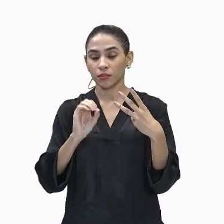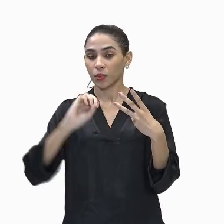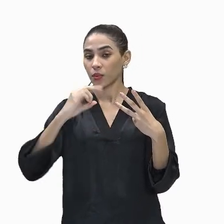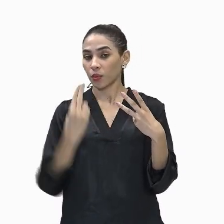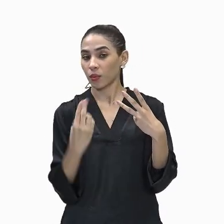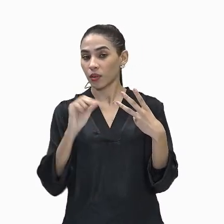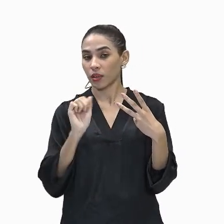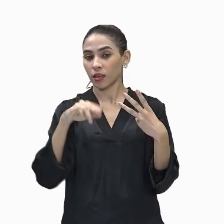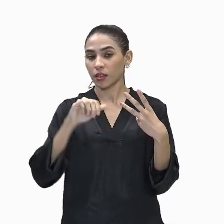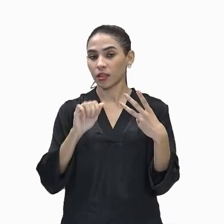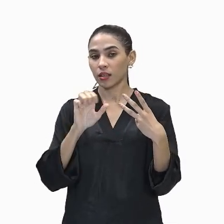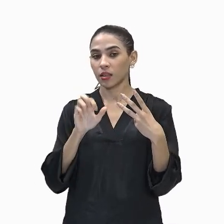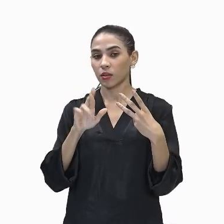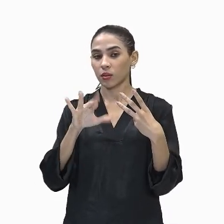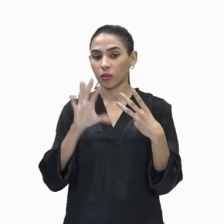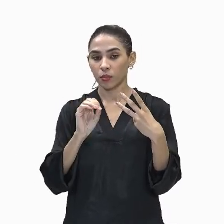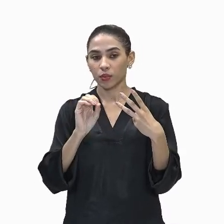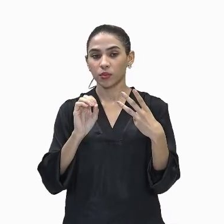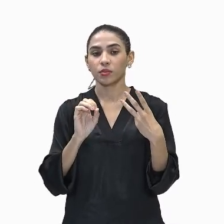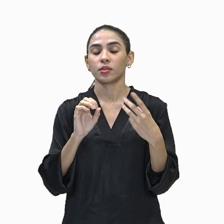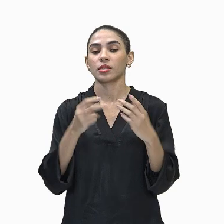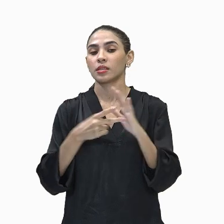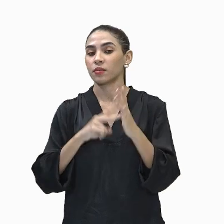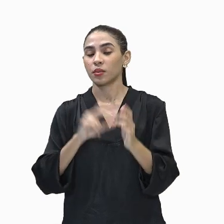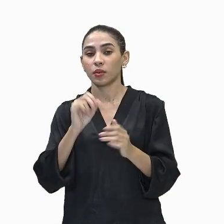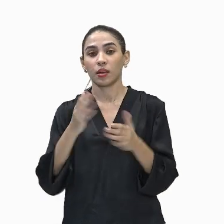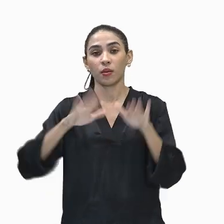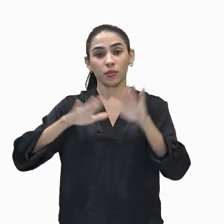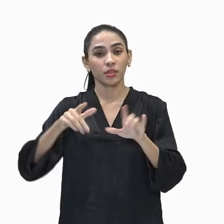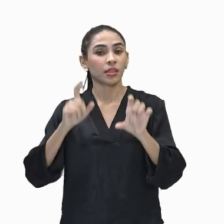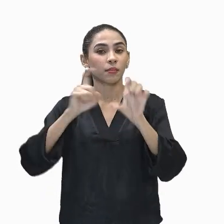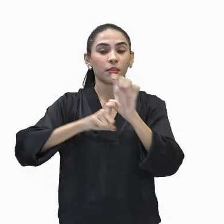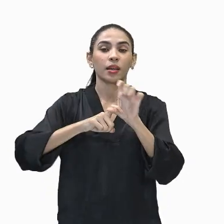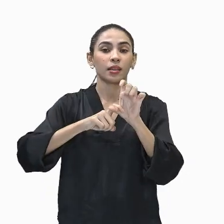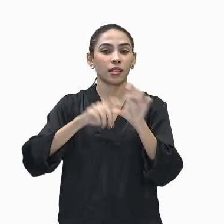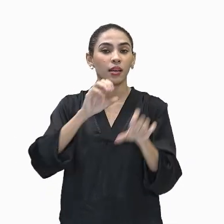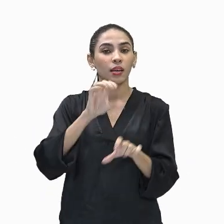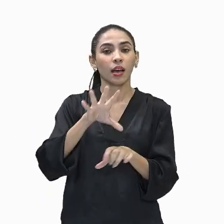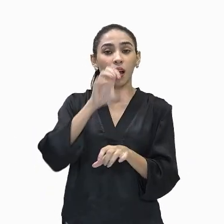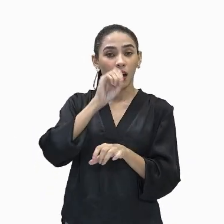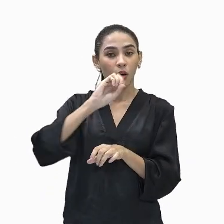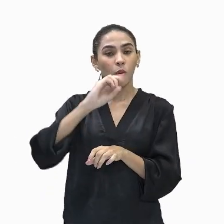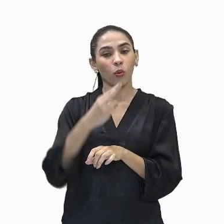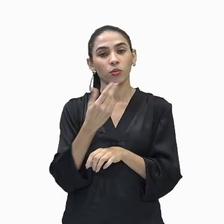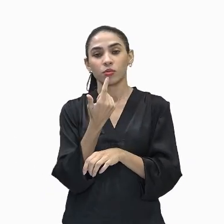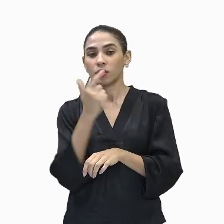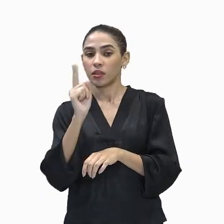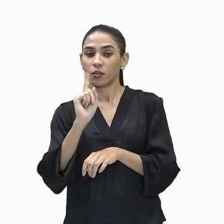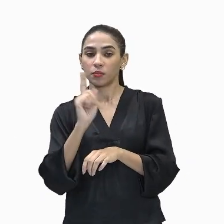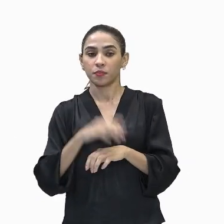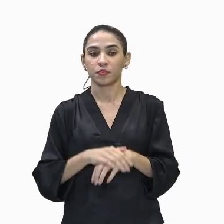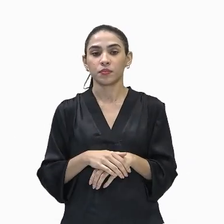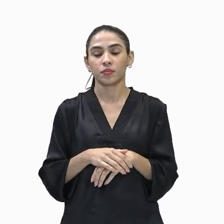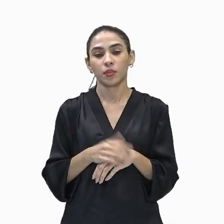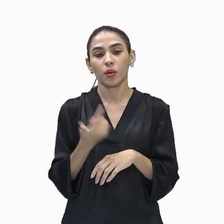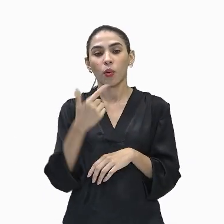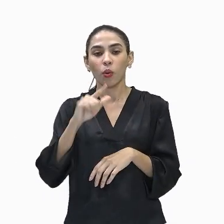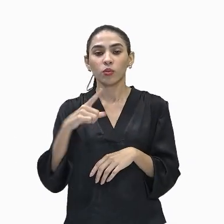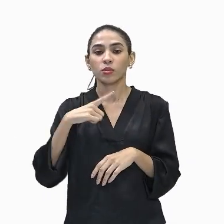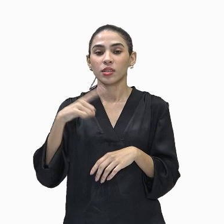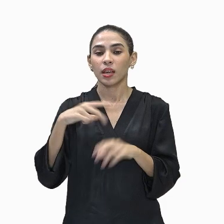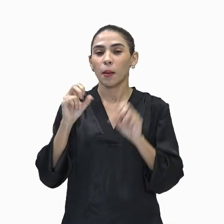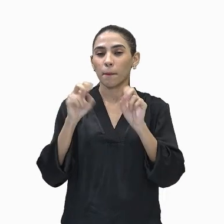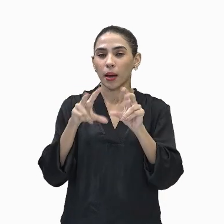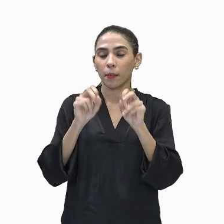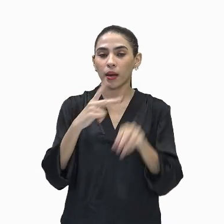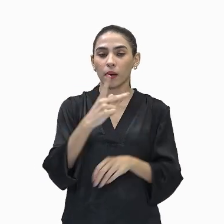outros serão anaeróbios, né? Ou seja, alguns vão depender do oxigênio e outros não. Algumas espécies são parasitas, né?